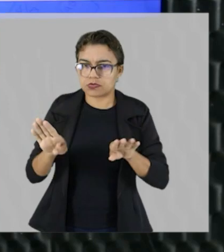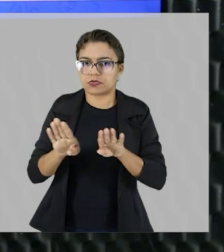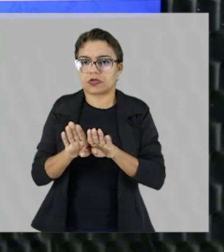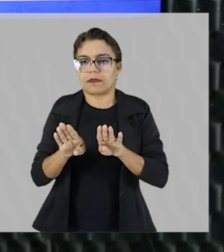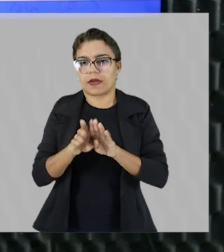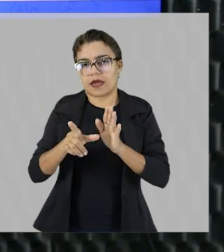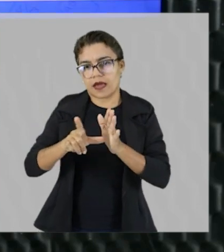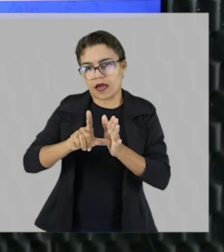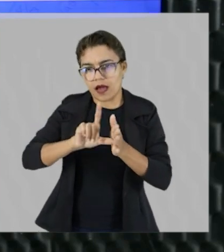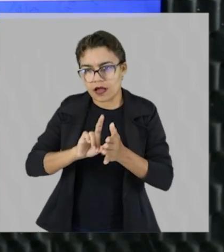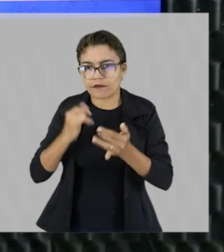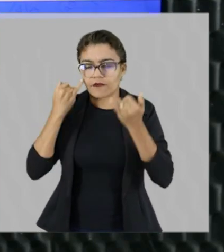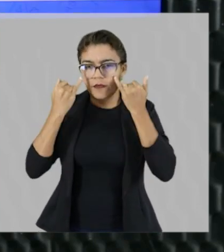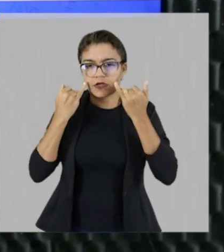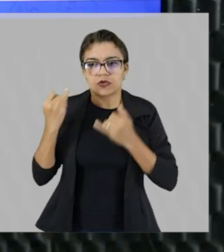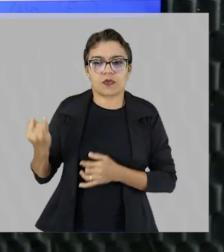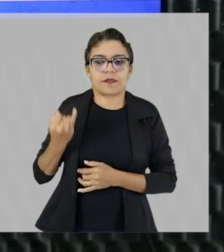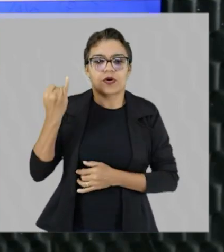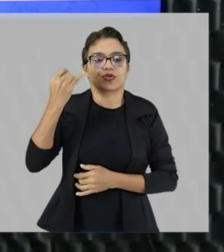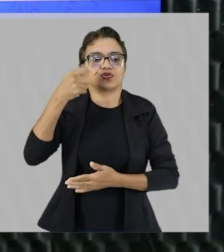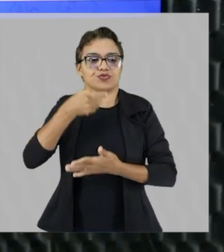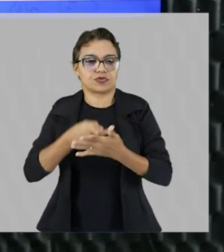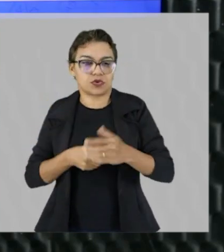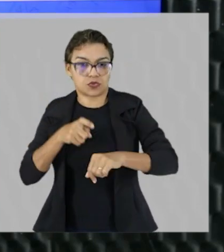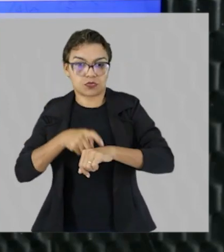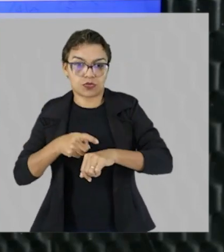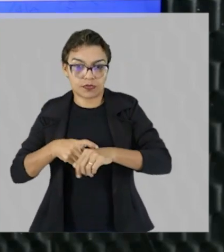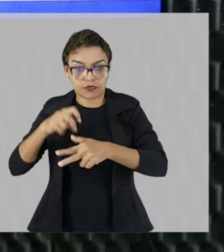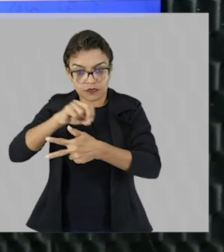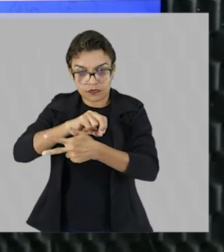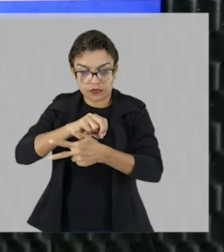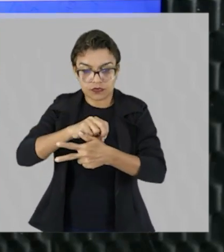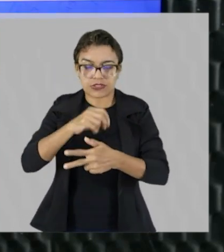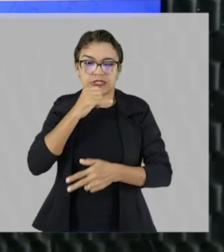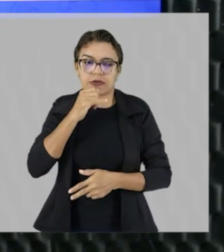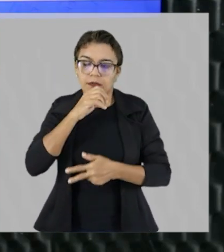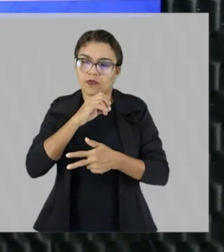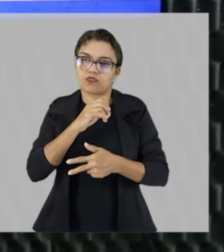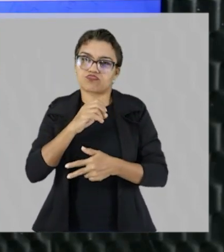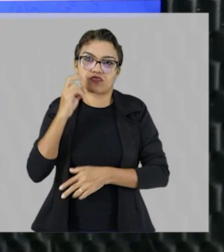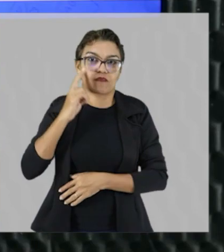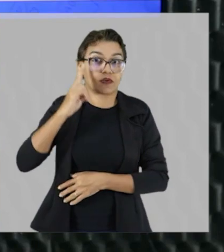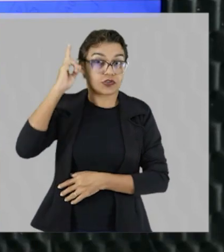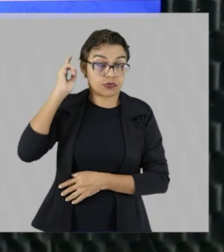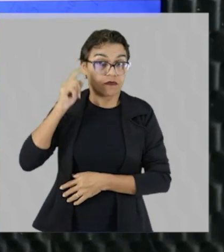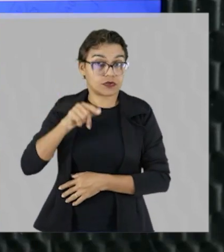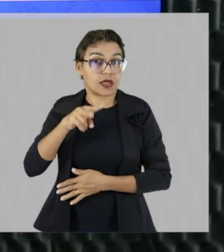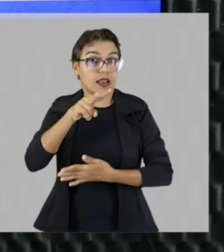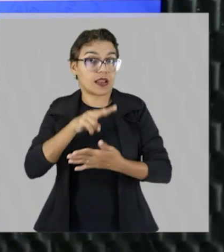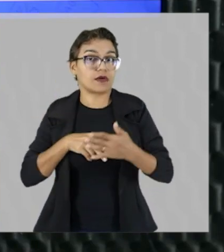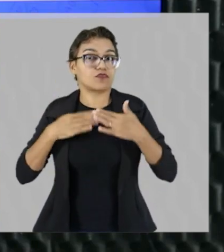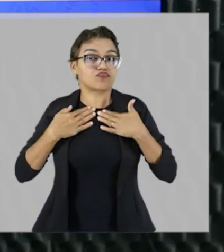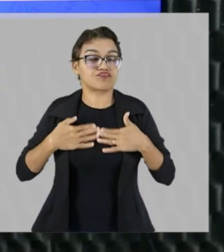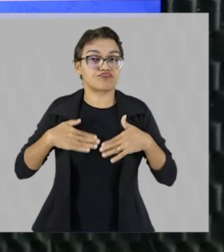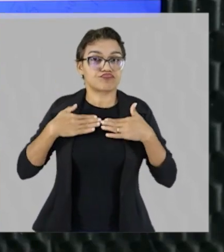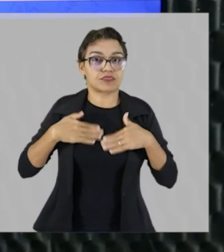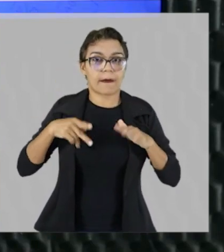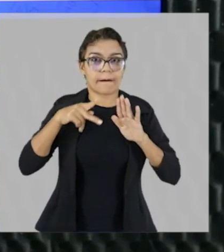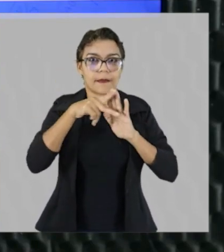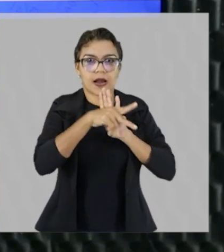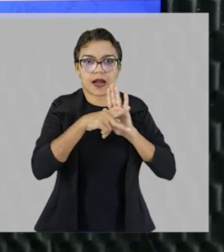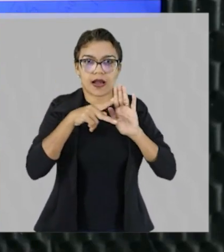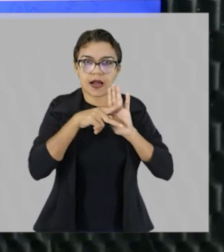informações essenciais ao texto. No momento da prova do vestibular, você vai ler cuidadosamente todos os